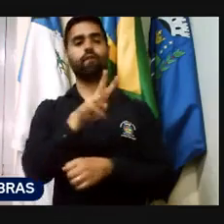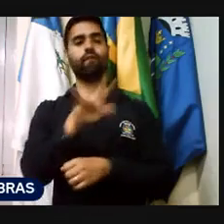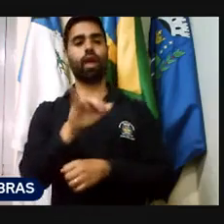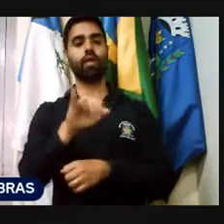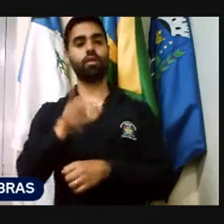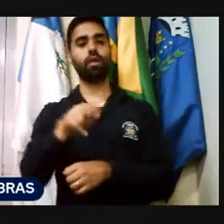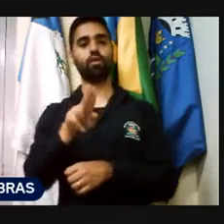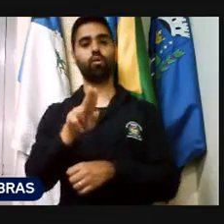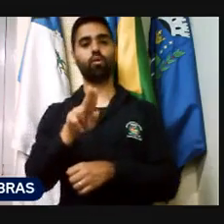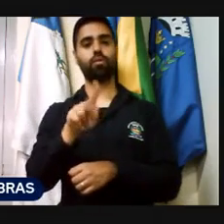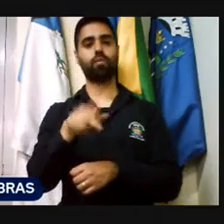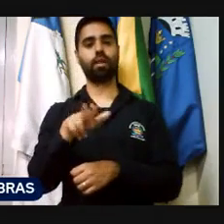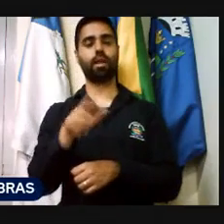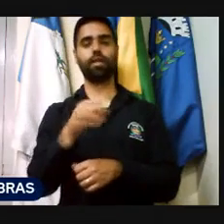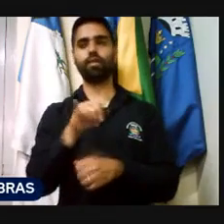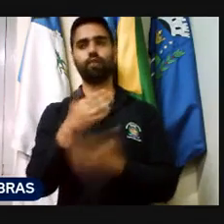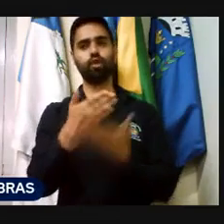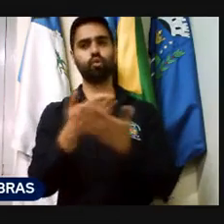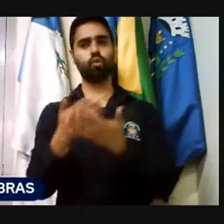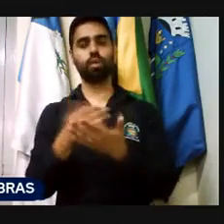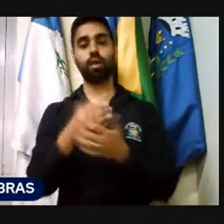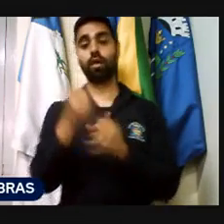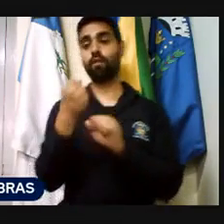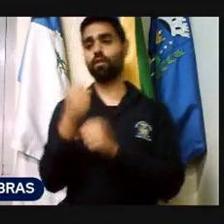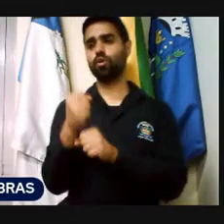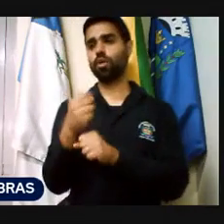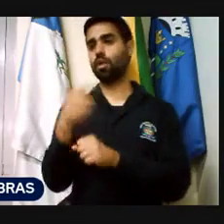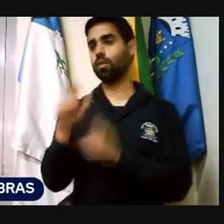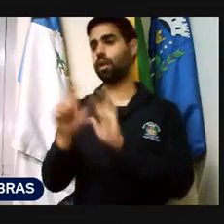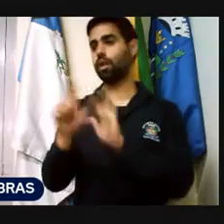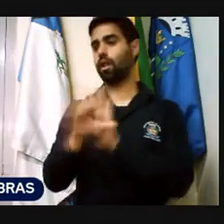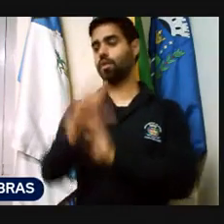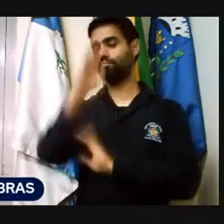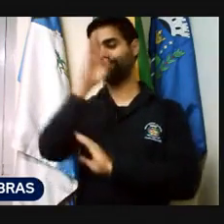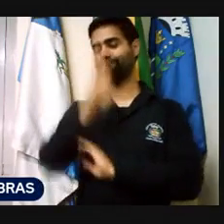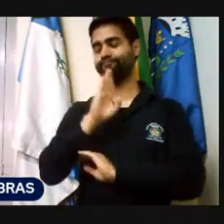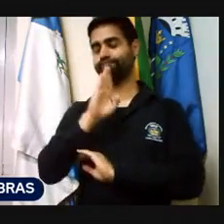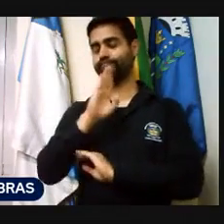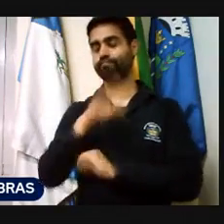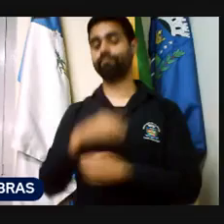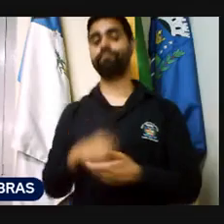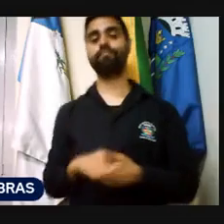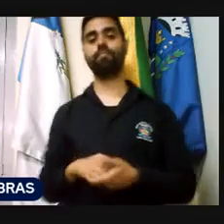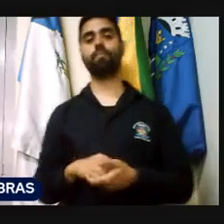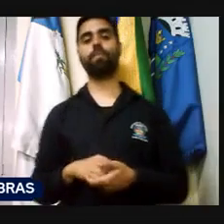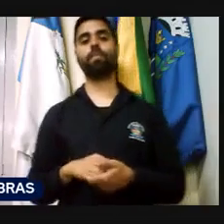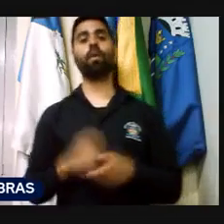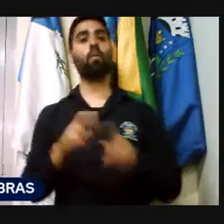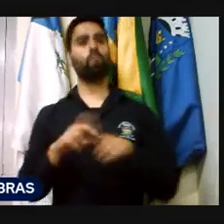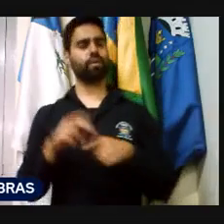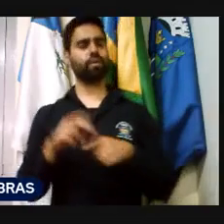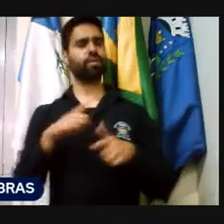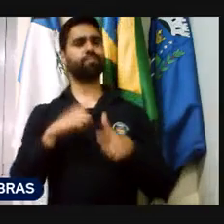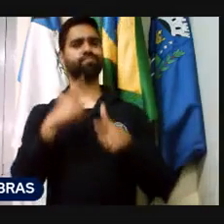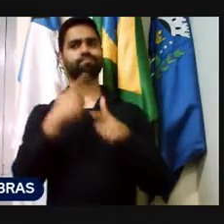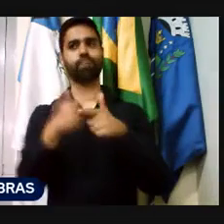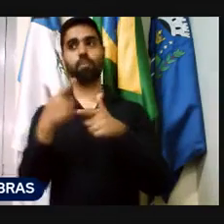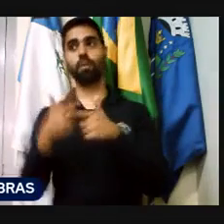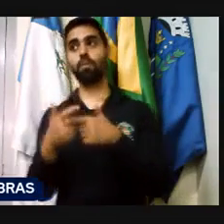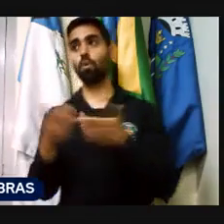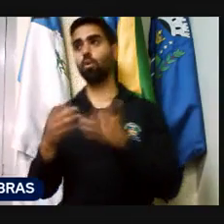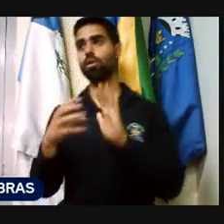se tiverem que estudar Vassouras, não tem lei de gratuidade. Então, a gente enfrenta muitos problemas. A cama